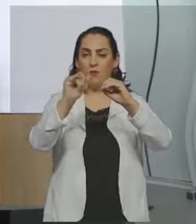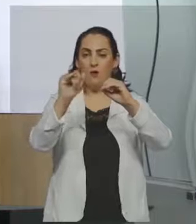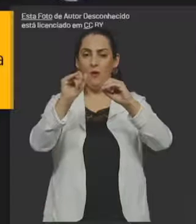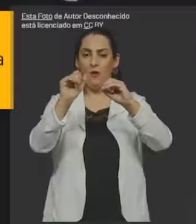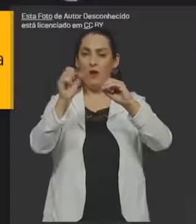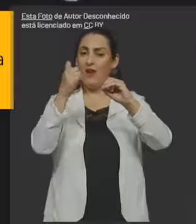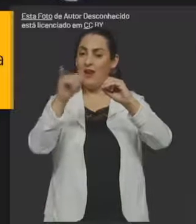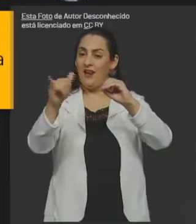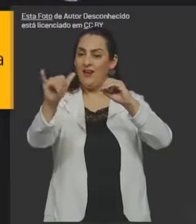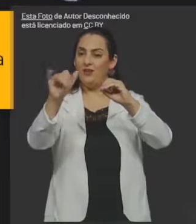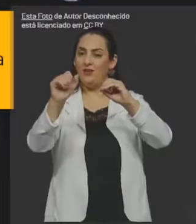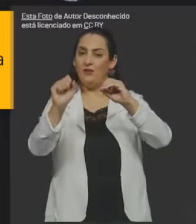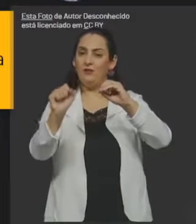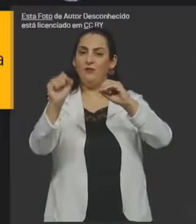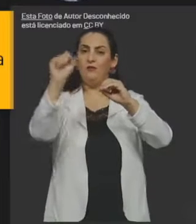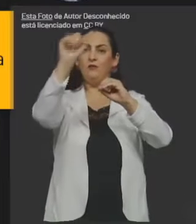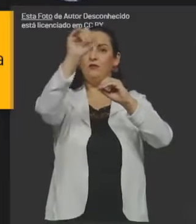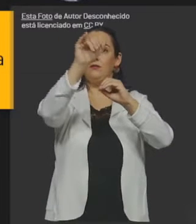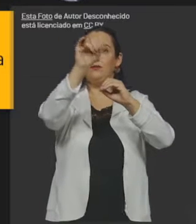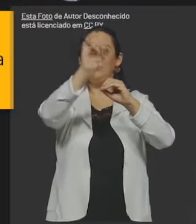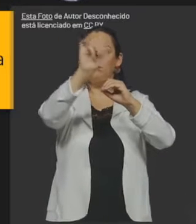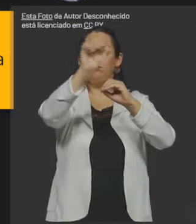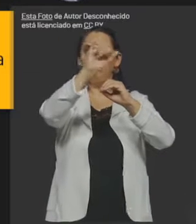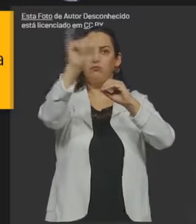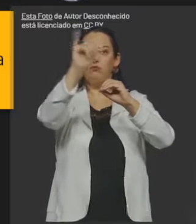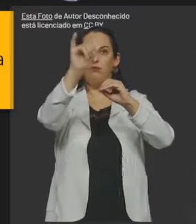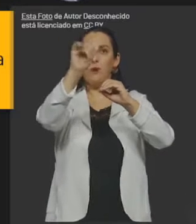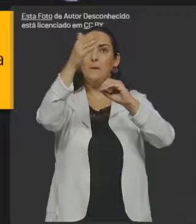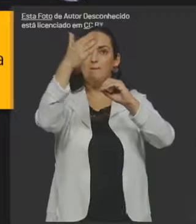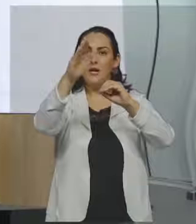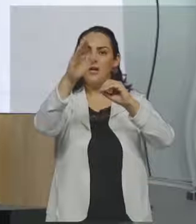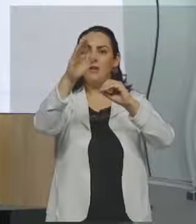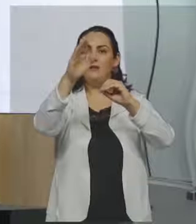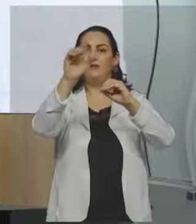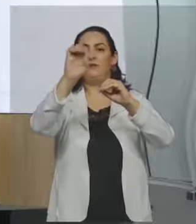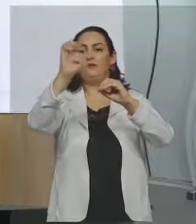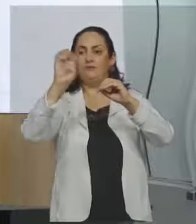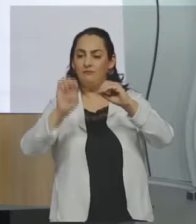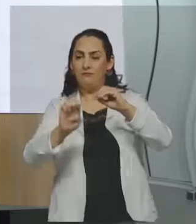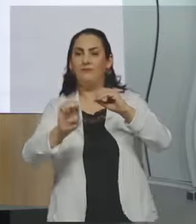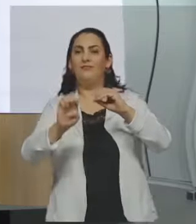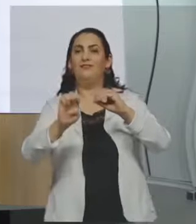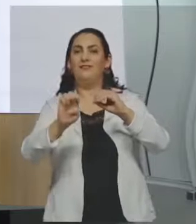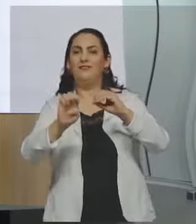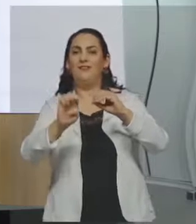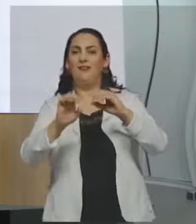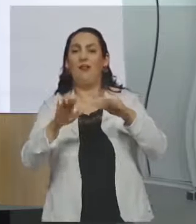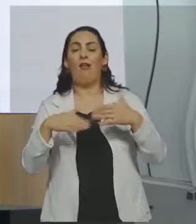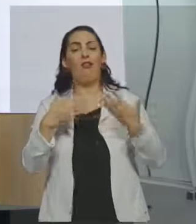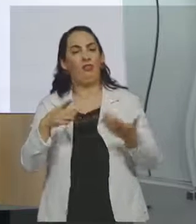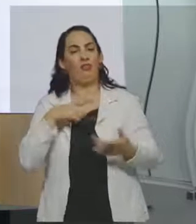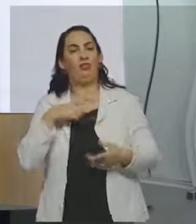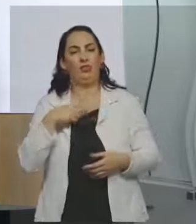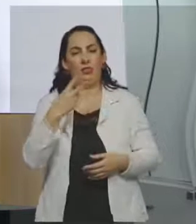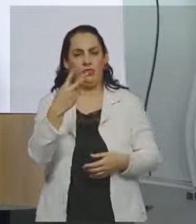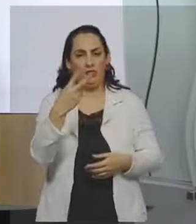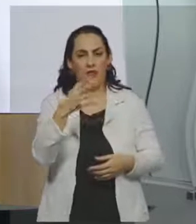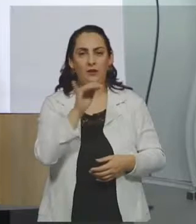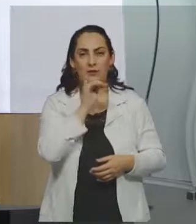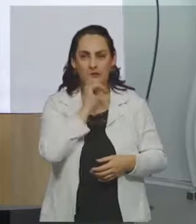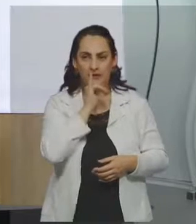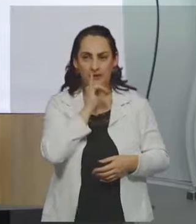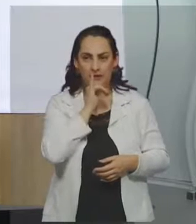dá com a liberação de energia. Bom, aqui eu trouxe dois exemplos justamente para poder vocês entenderem isso. Então, eu tenho aqui a